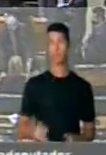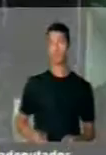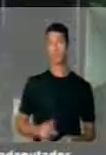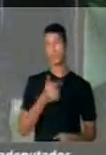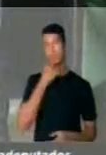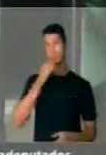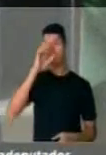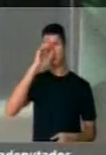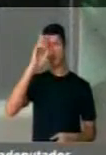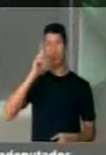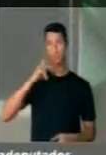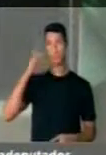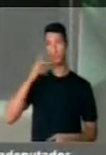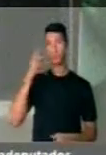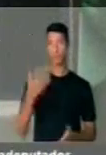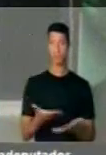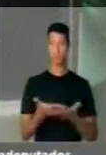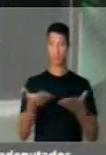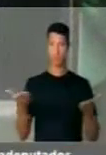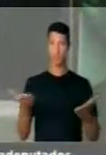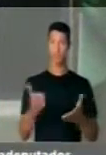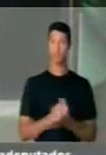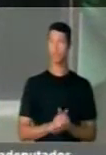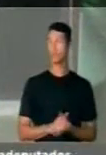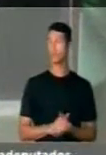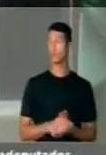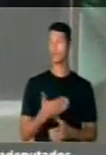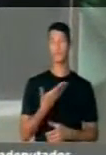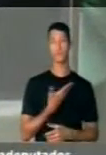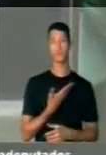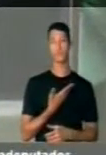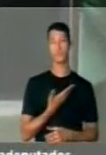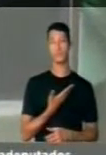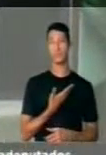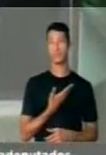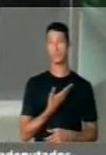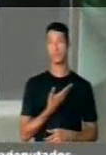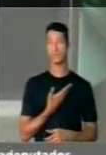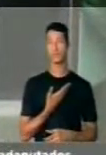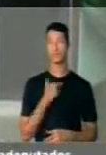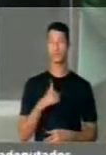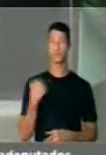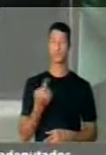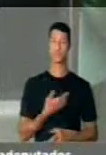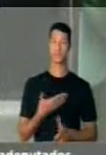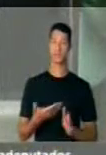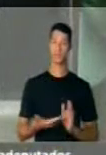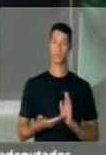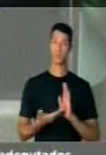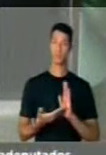senhoras, senhores parlamentares, amigos, colegas desse parlamento da nossa casa.